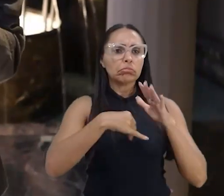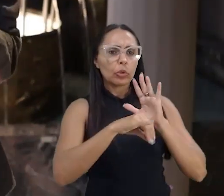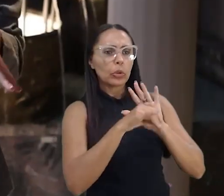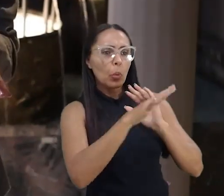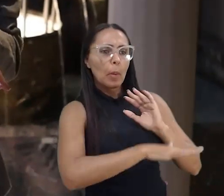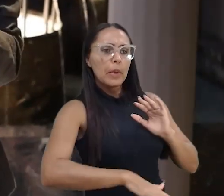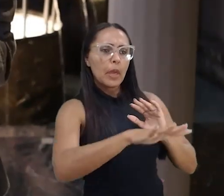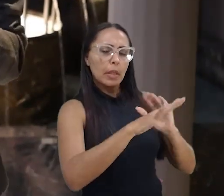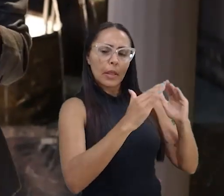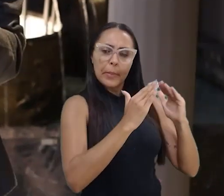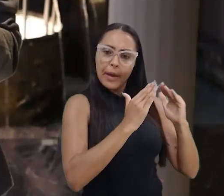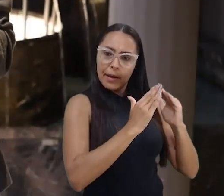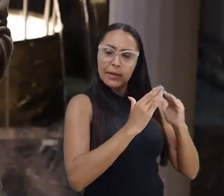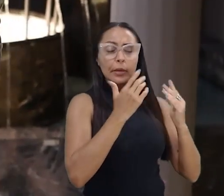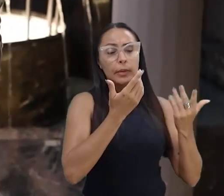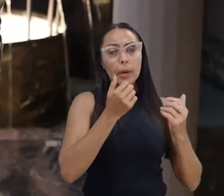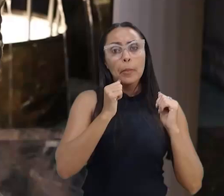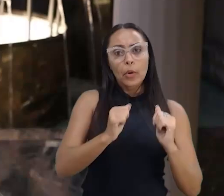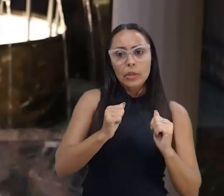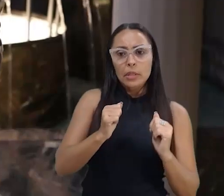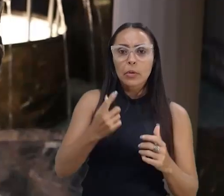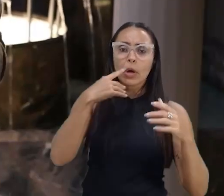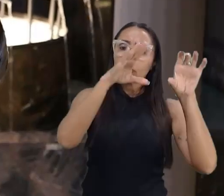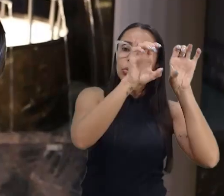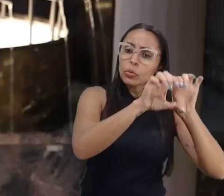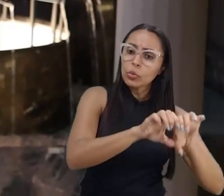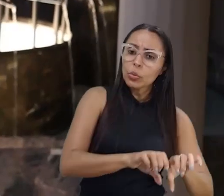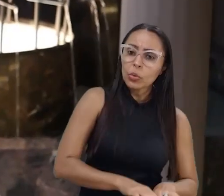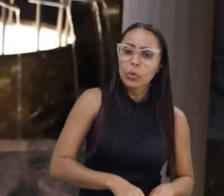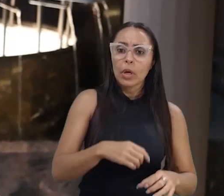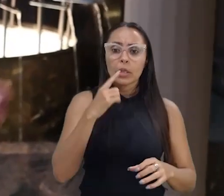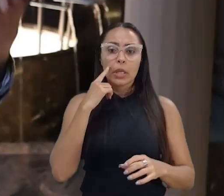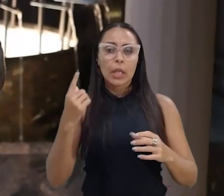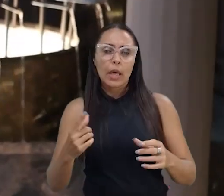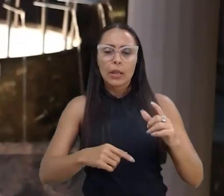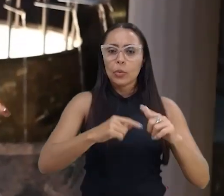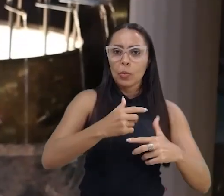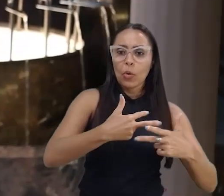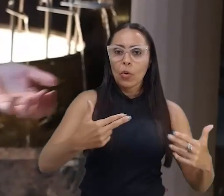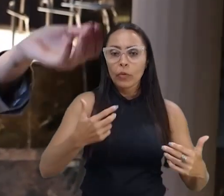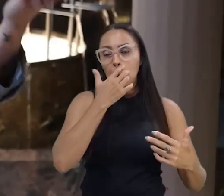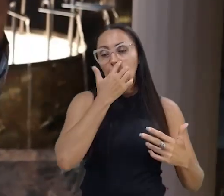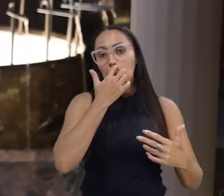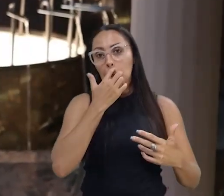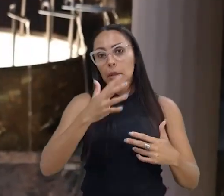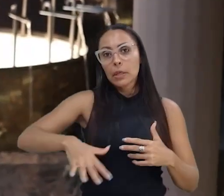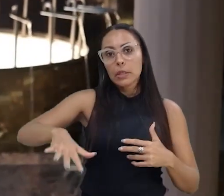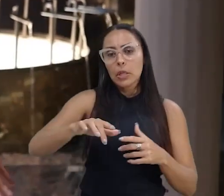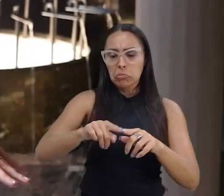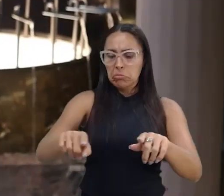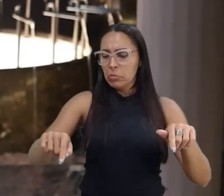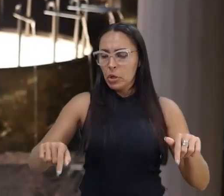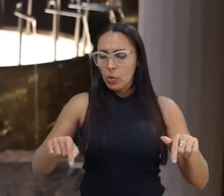um ambiente da minha casa. Seja ele em uma escultura, seja ele em mobília, seja ele num lounge, seja ele numa